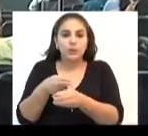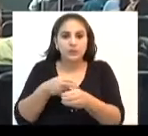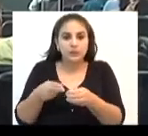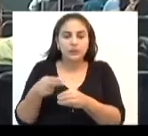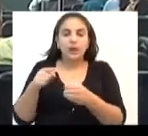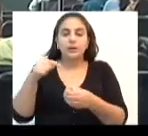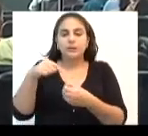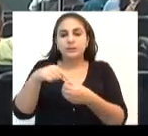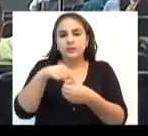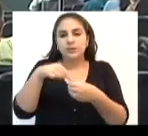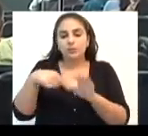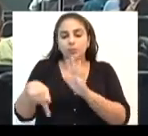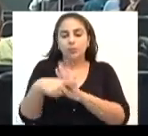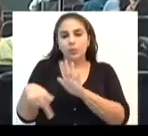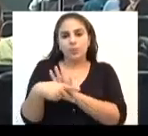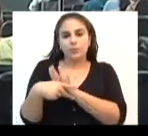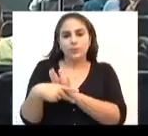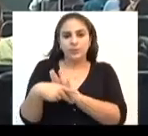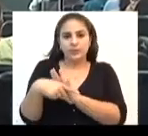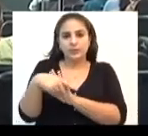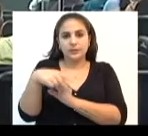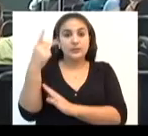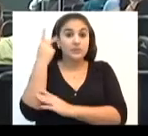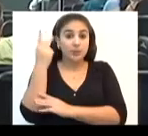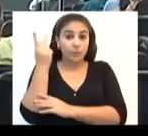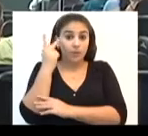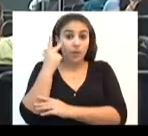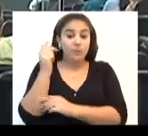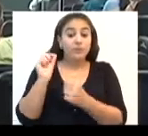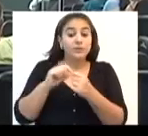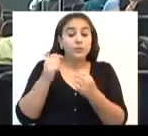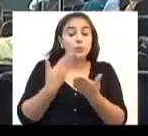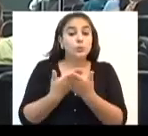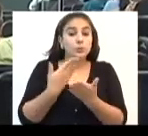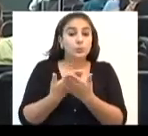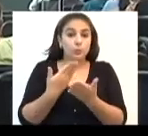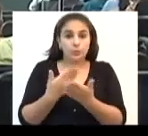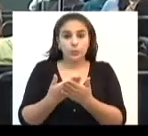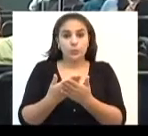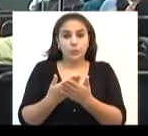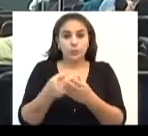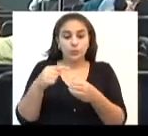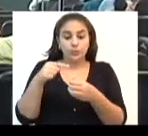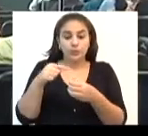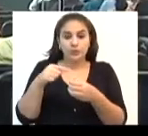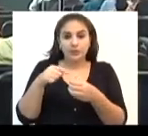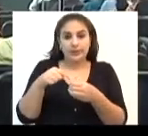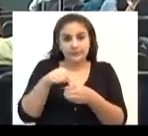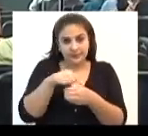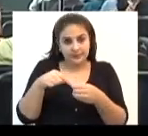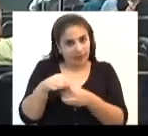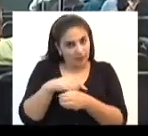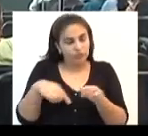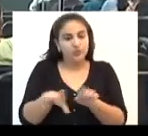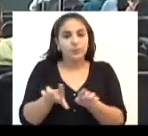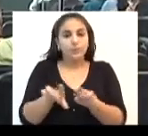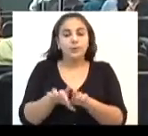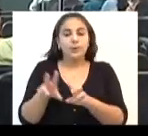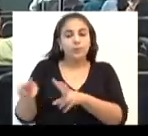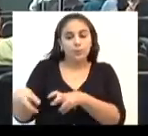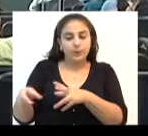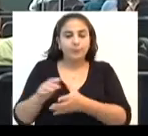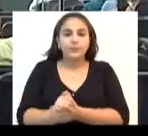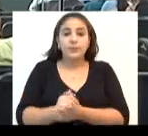para fazer o estudo da mobilidade urbana e rural, onde a população tem que ficar bem clara. Tem que ficar bem claro para a